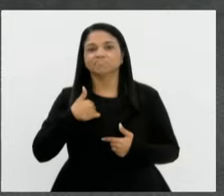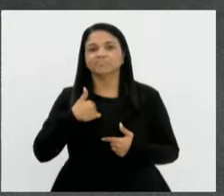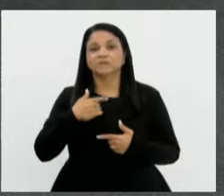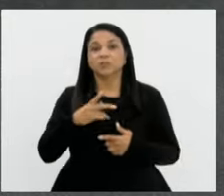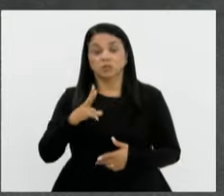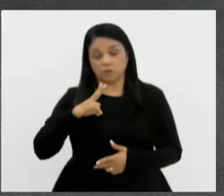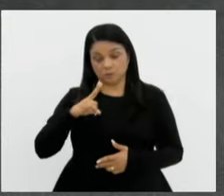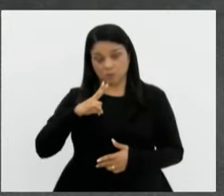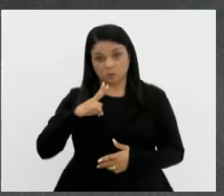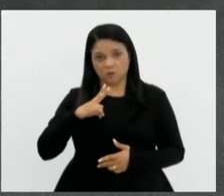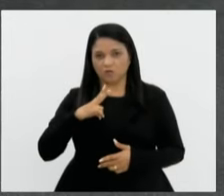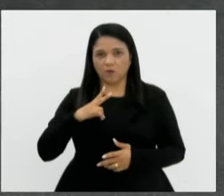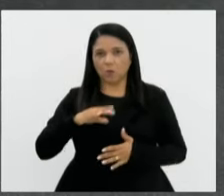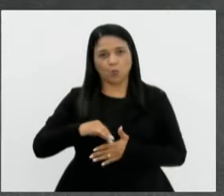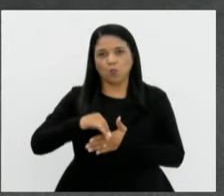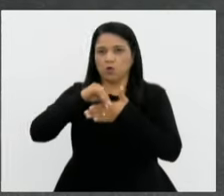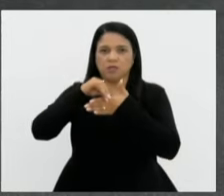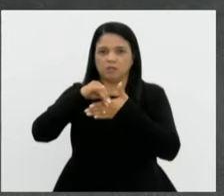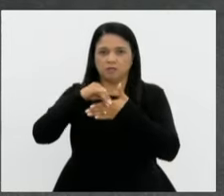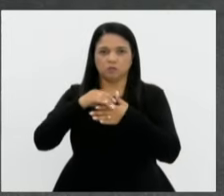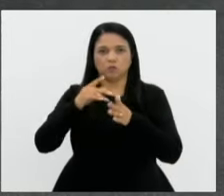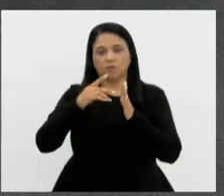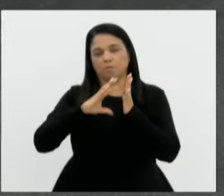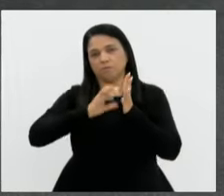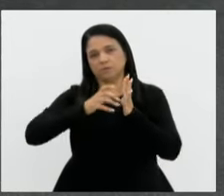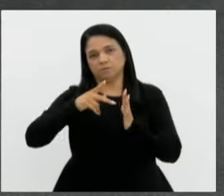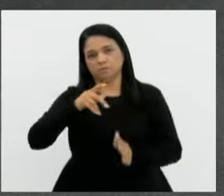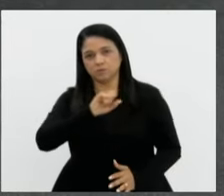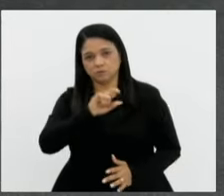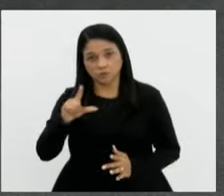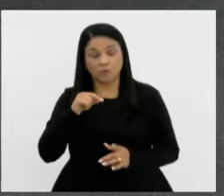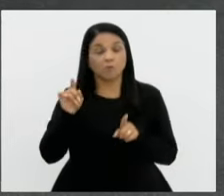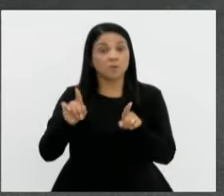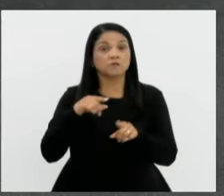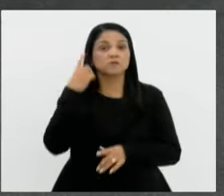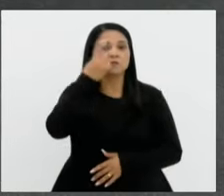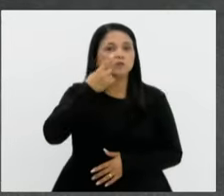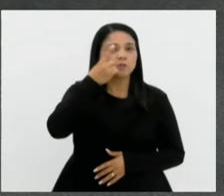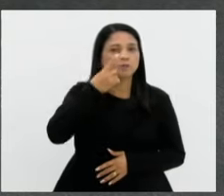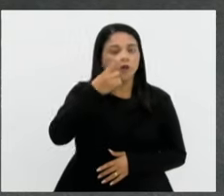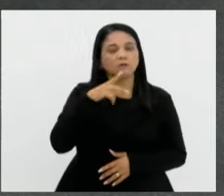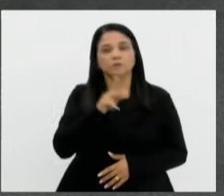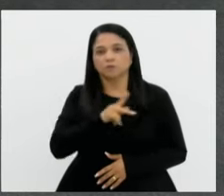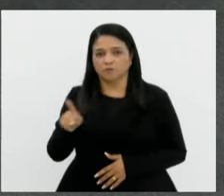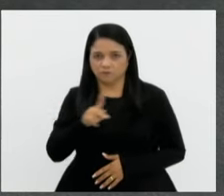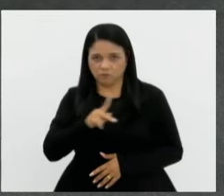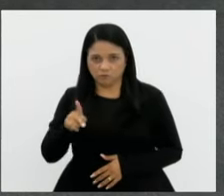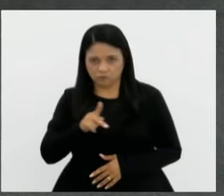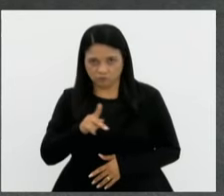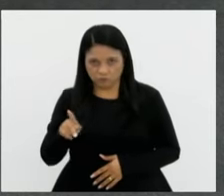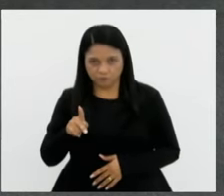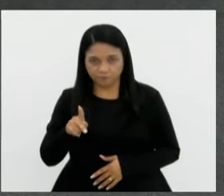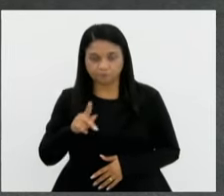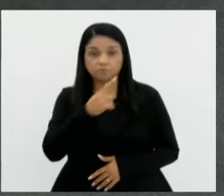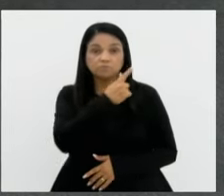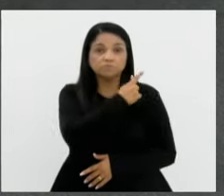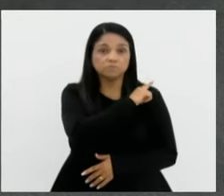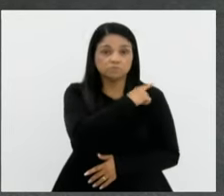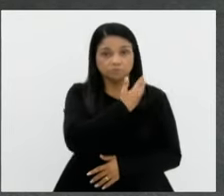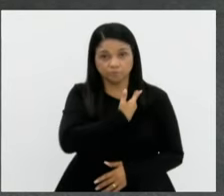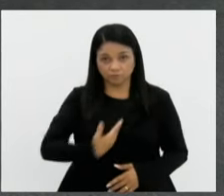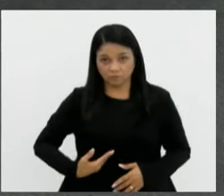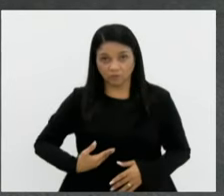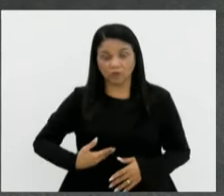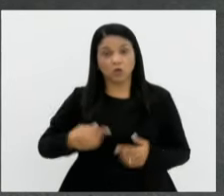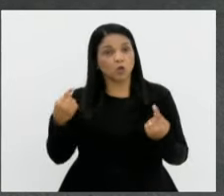não falo como líder do PSOL, enquanto deputado, enquanto professor, gestor público, eu discordo de qualquer